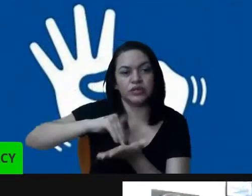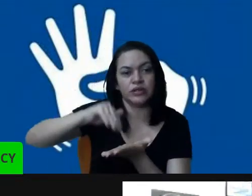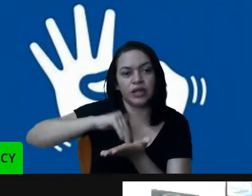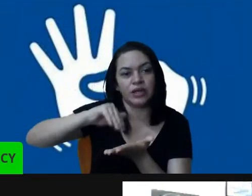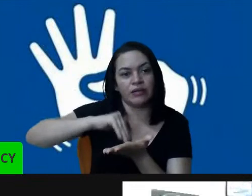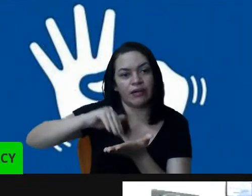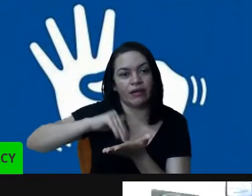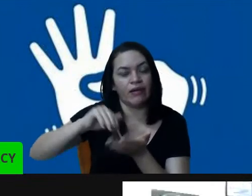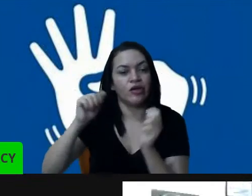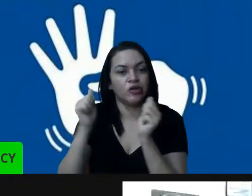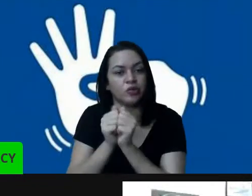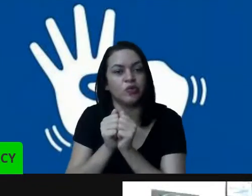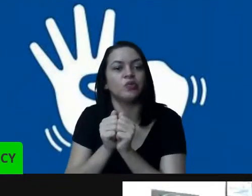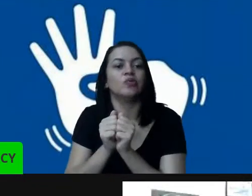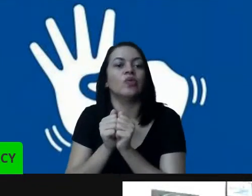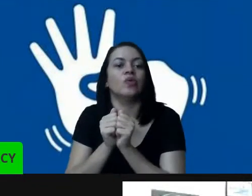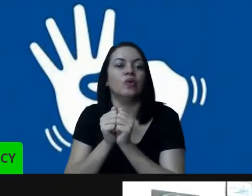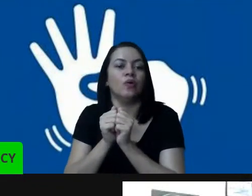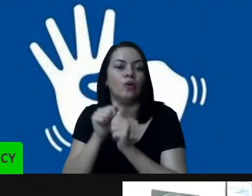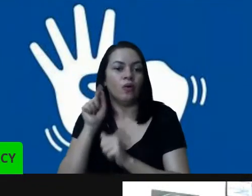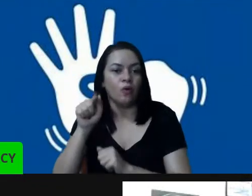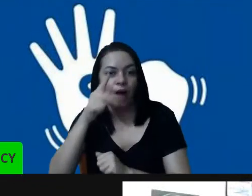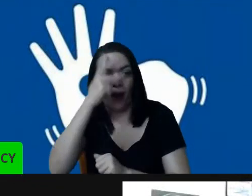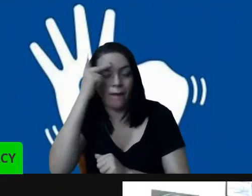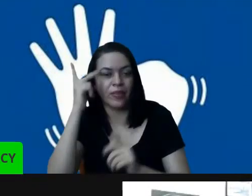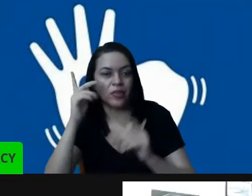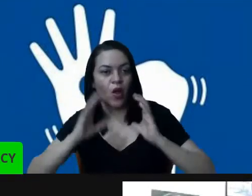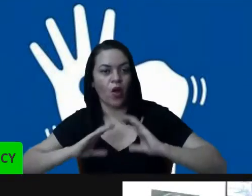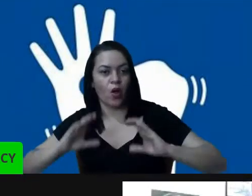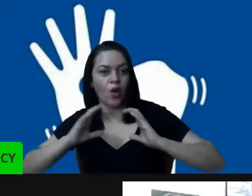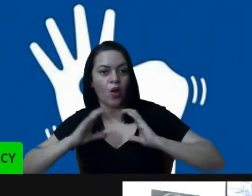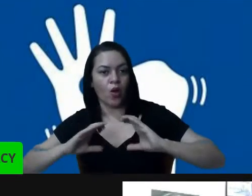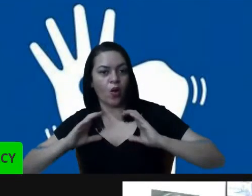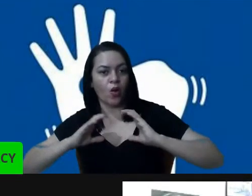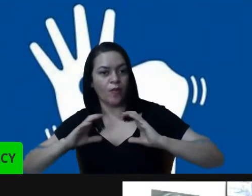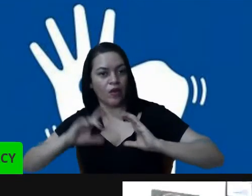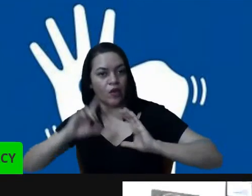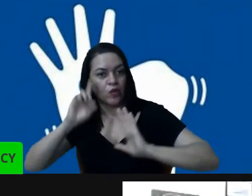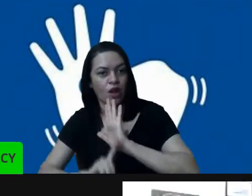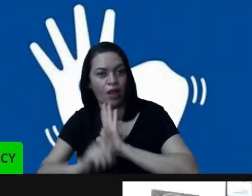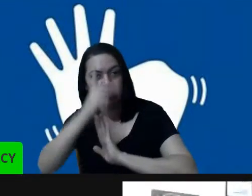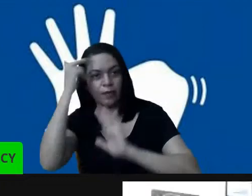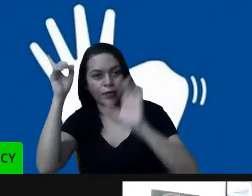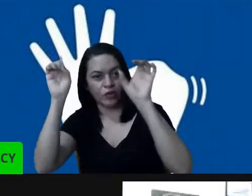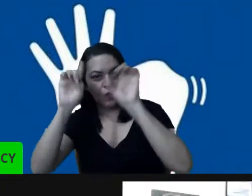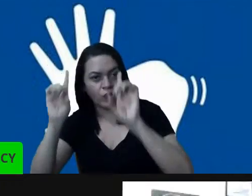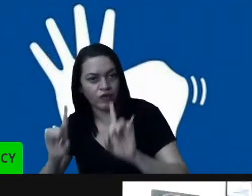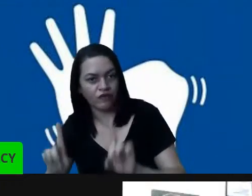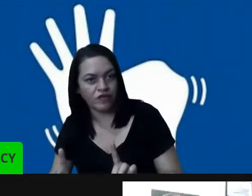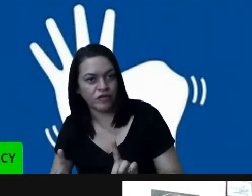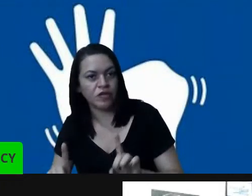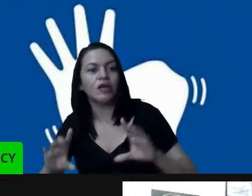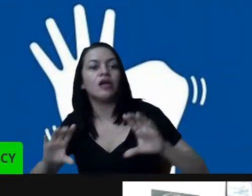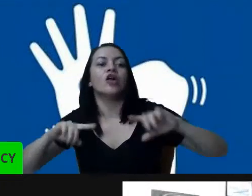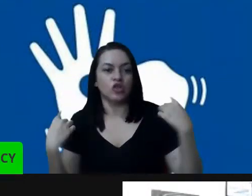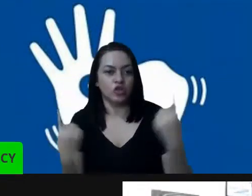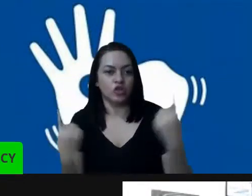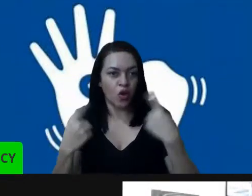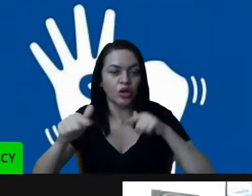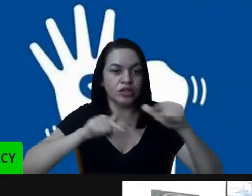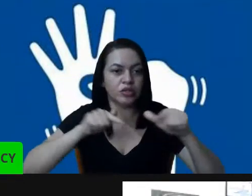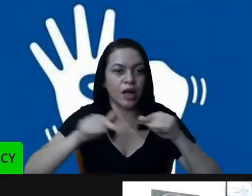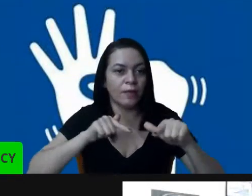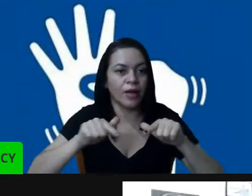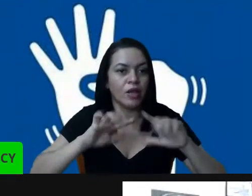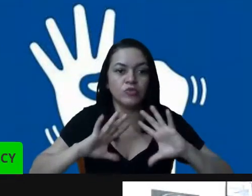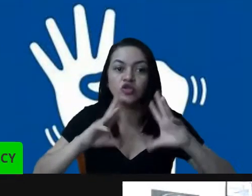entre outras secretarias, Comitê Gestor do Direito à Pessoa com Deficiência. A gente trabalhou durante todo o carnaval, foi um